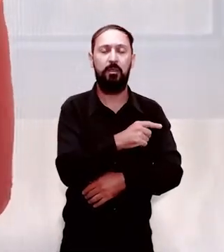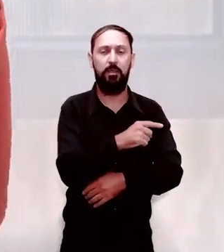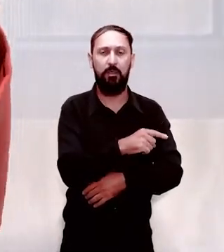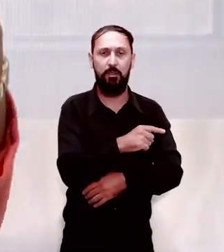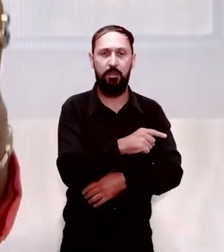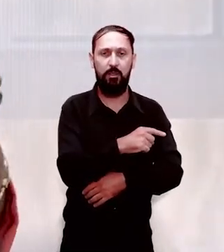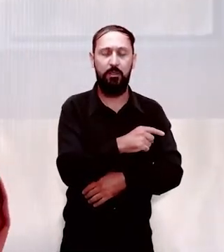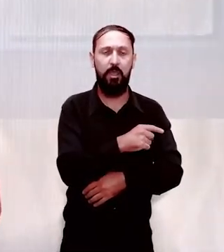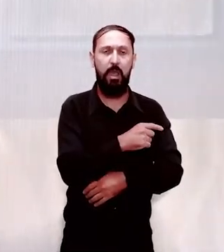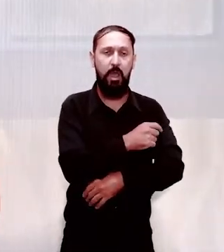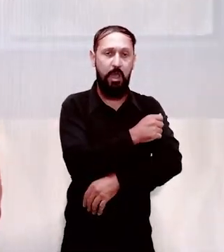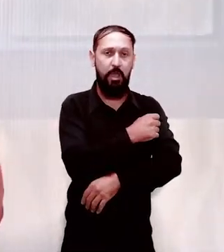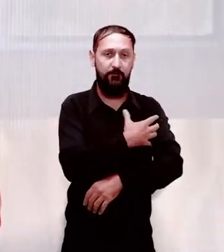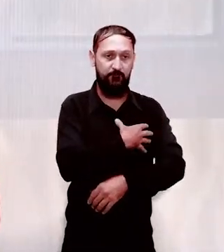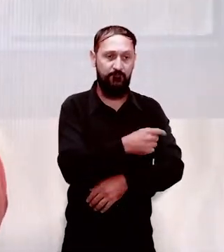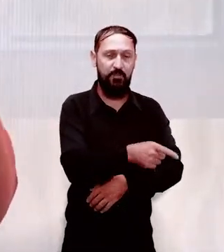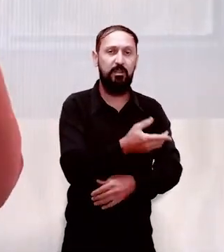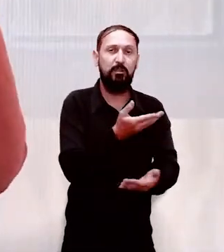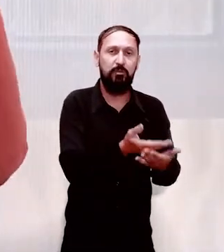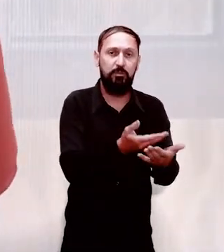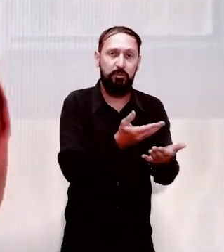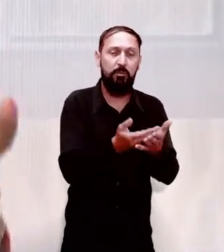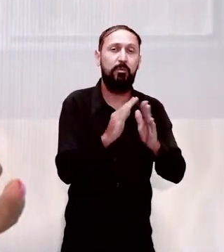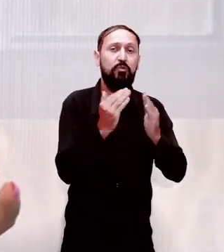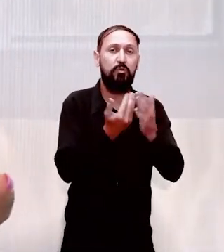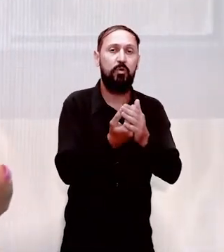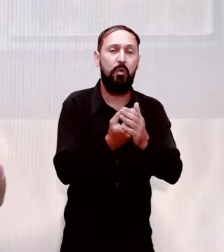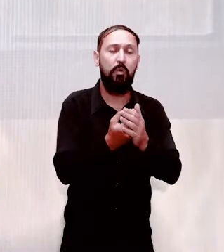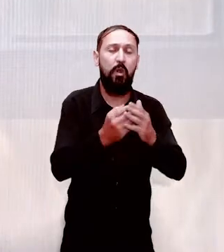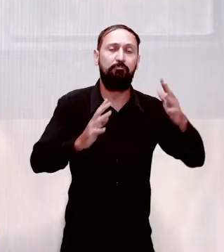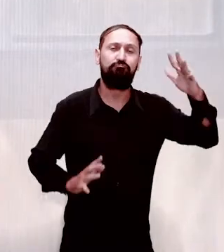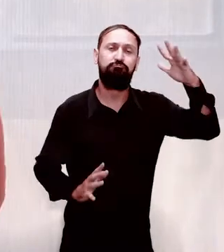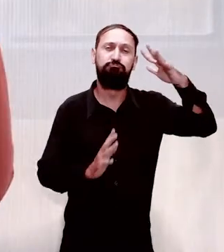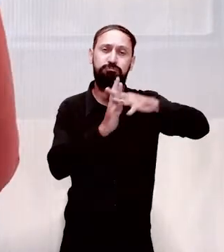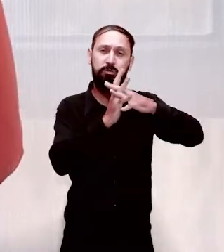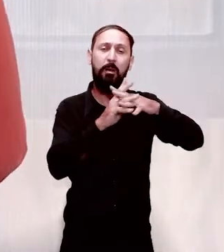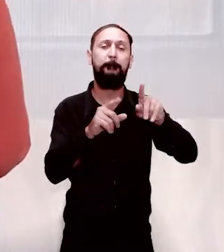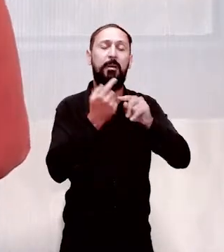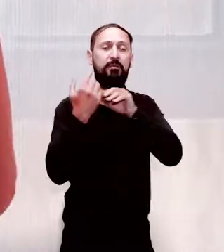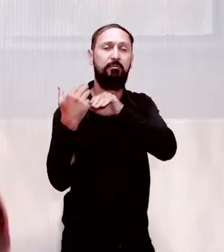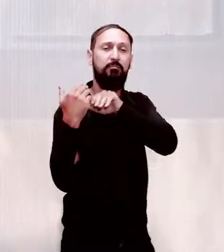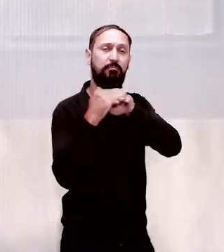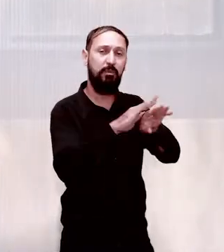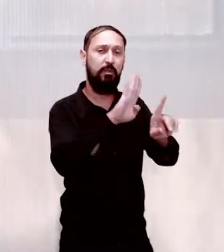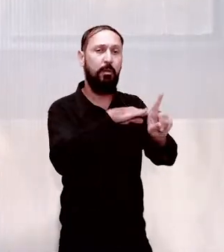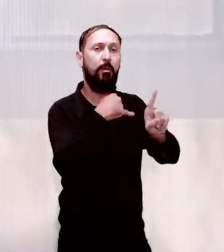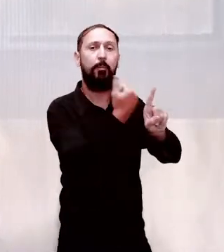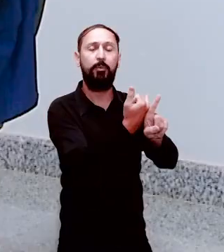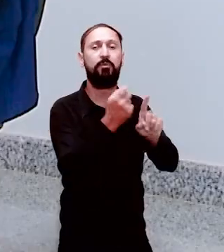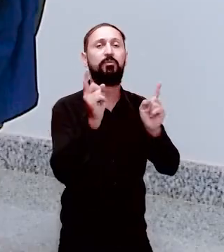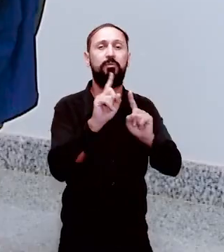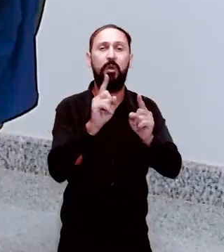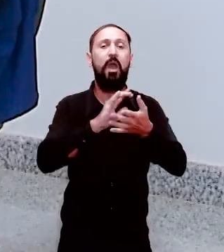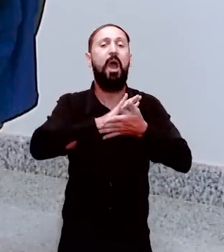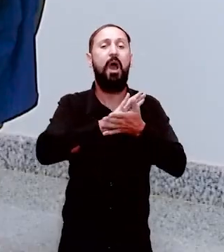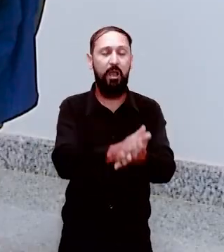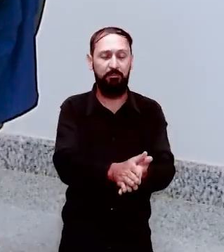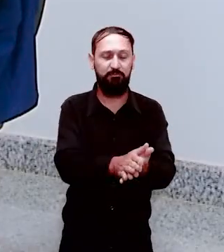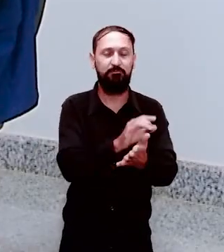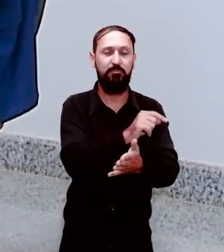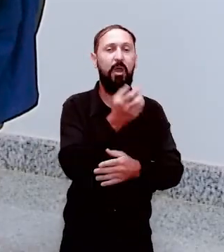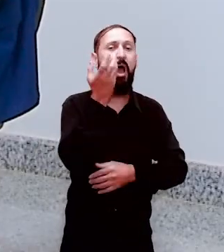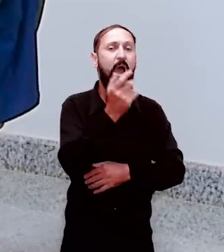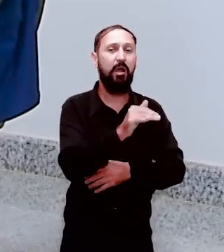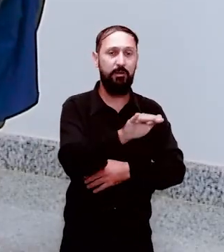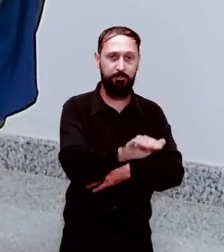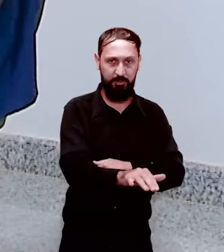está com problema, estuda numa escola top aqui em Campo Grande, mas a menina está sofrendo bullying, que eles falam que é bullying, mas não é bullying, é